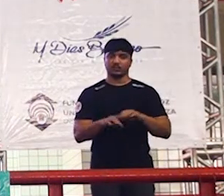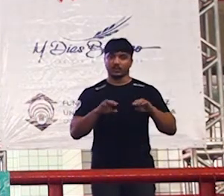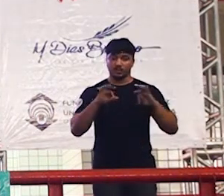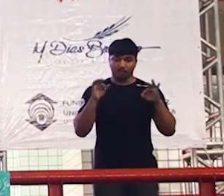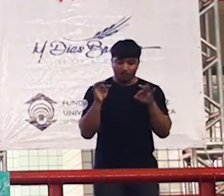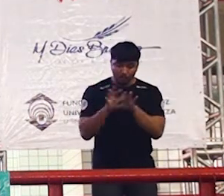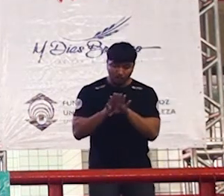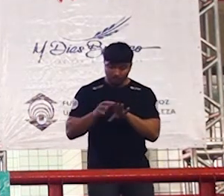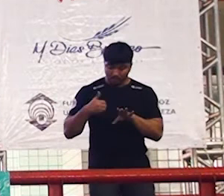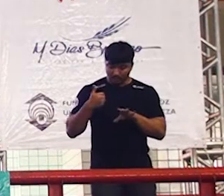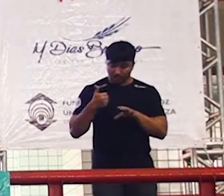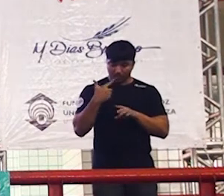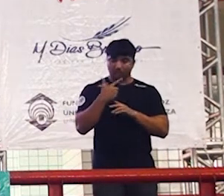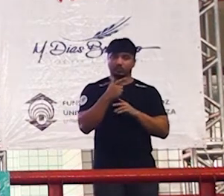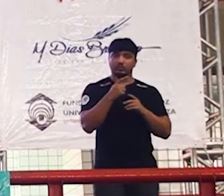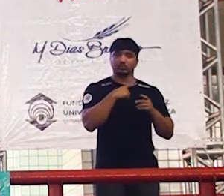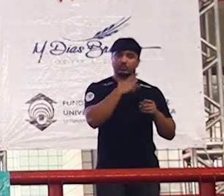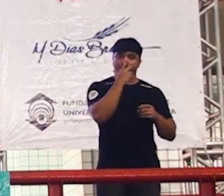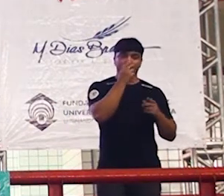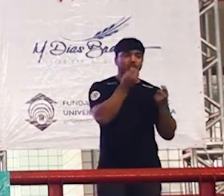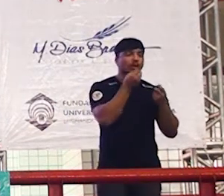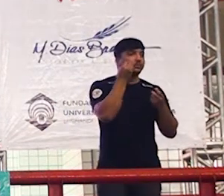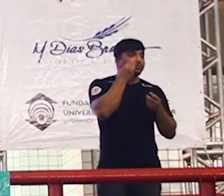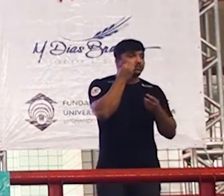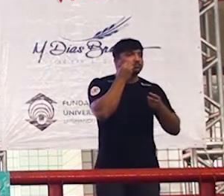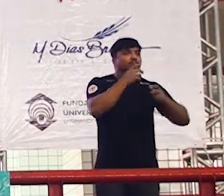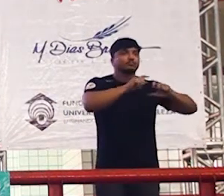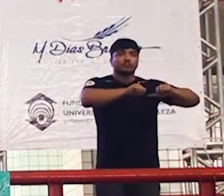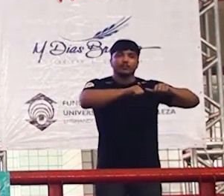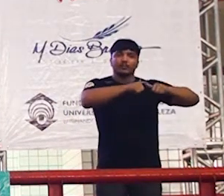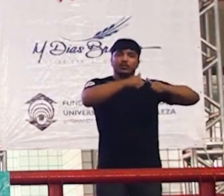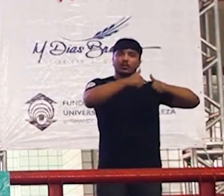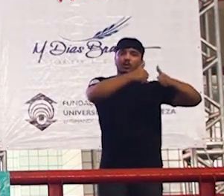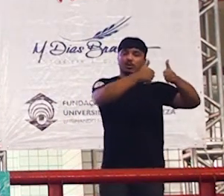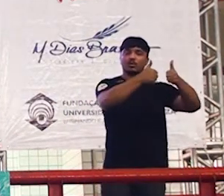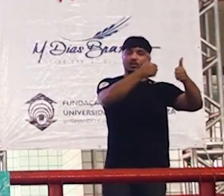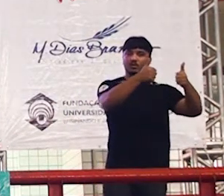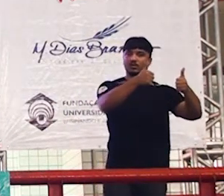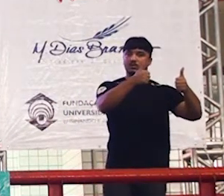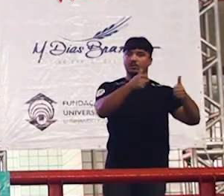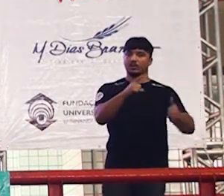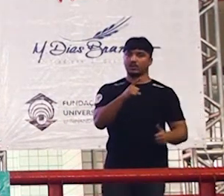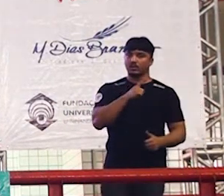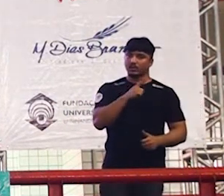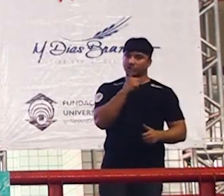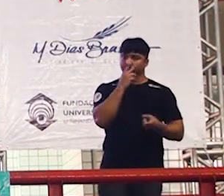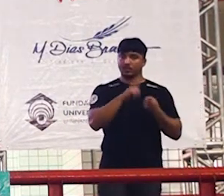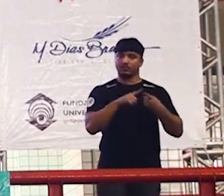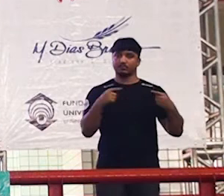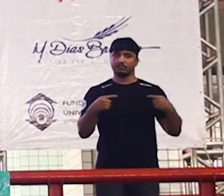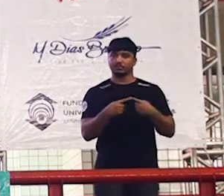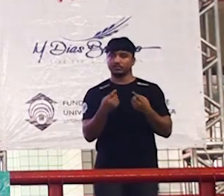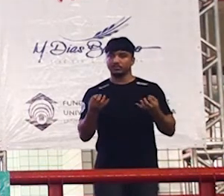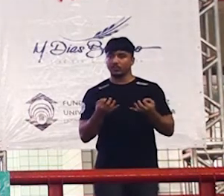Depois disso, você buscou conhecimento intelectual para o seu amadurecimento. Tem algum ser humano a quem isso não se aplica?